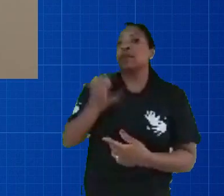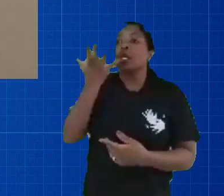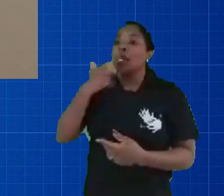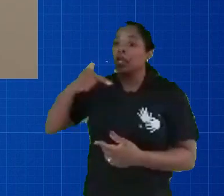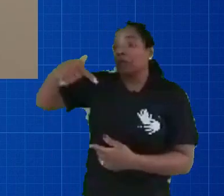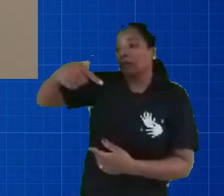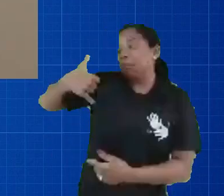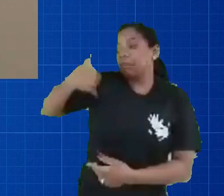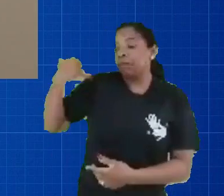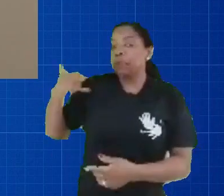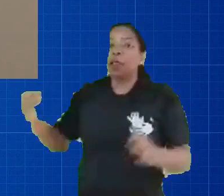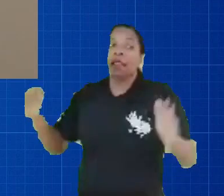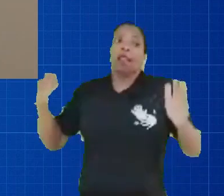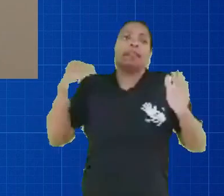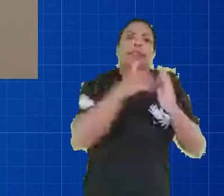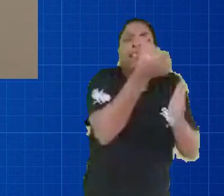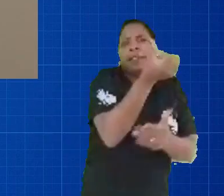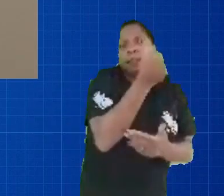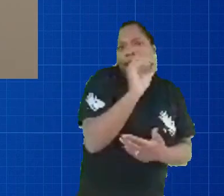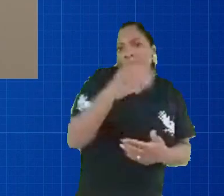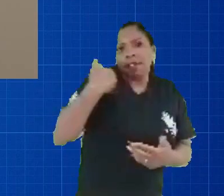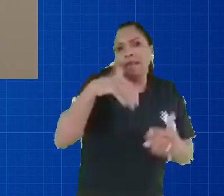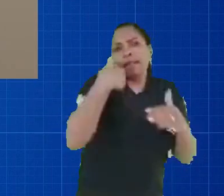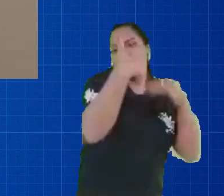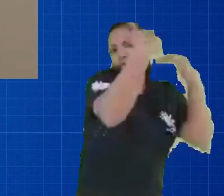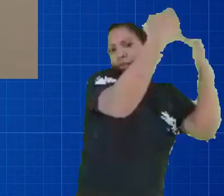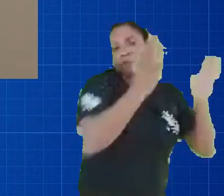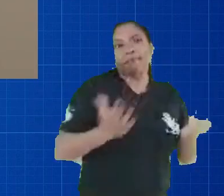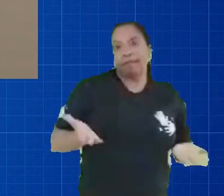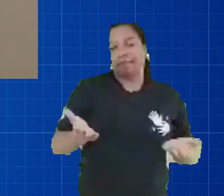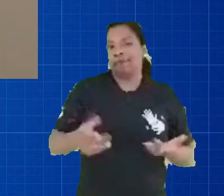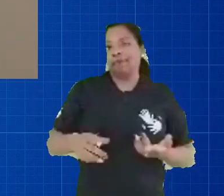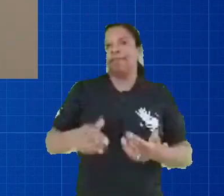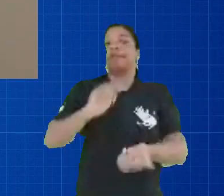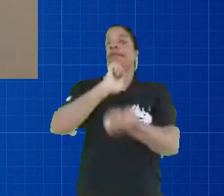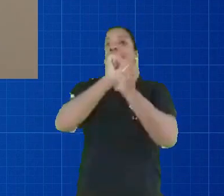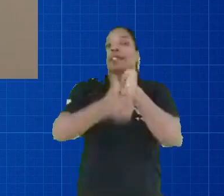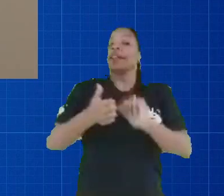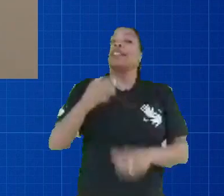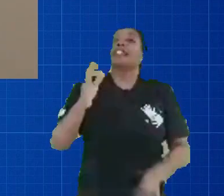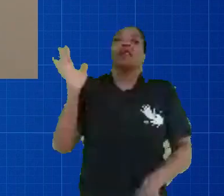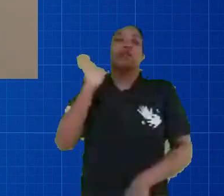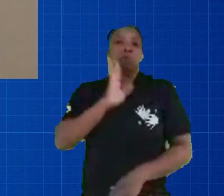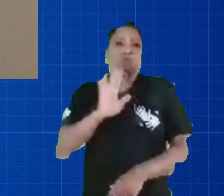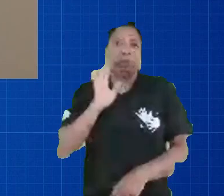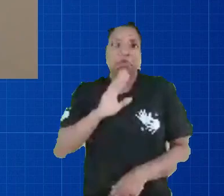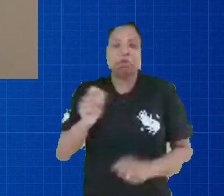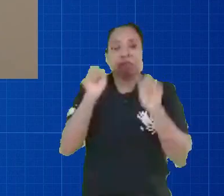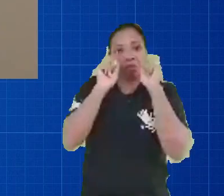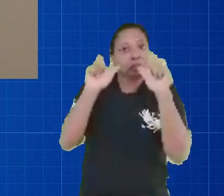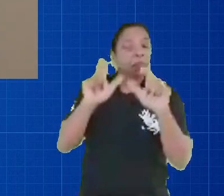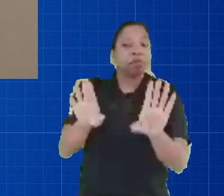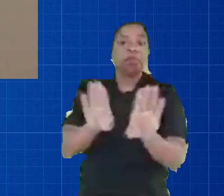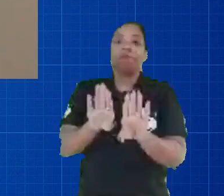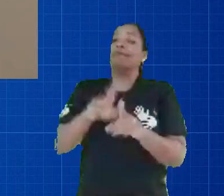60 anos. Então, é um esporte muito interessante e que, com certeza, independente se